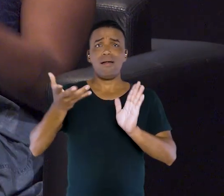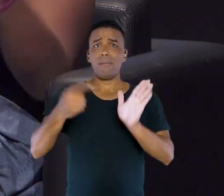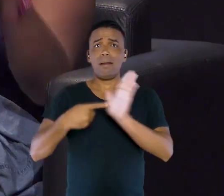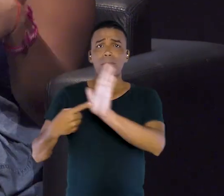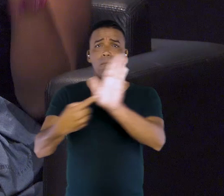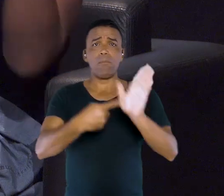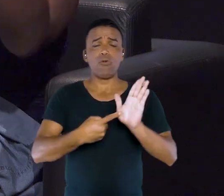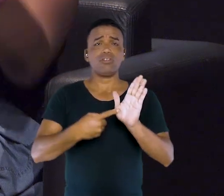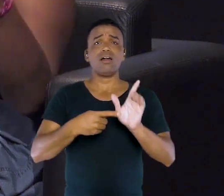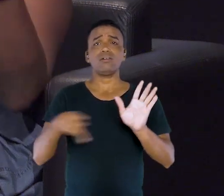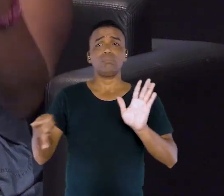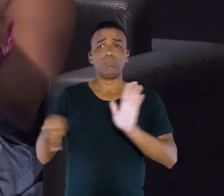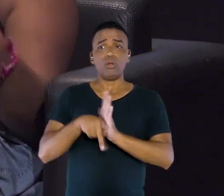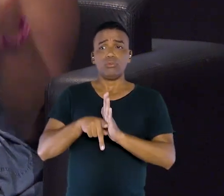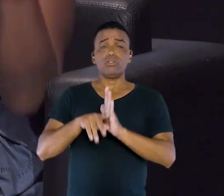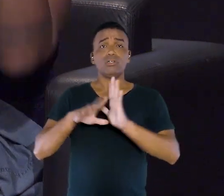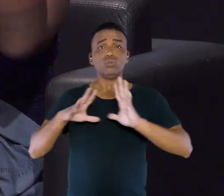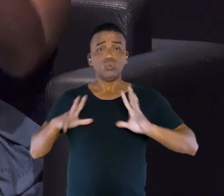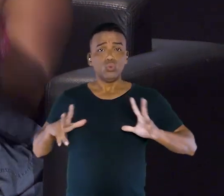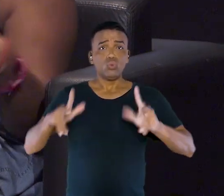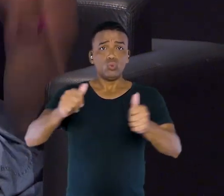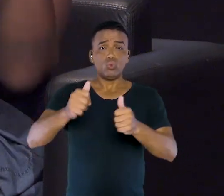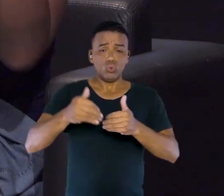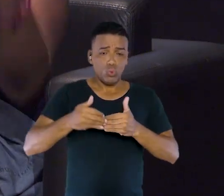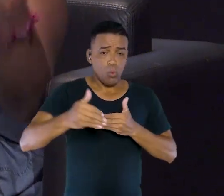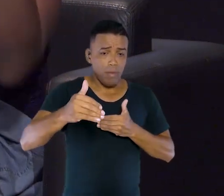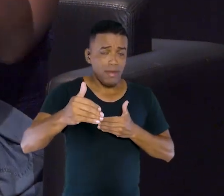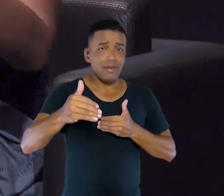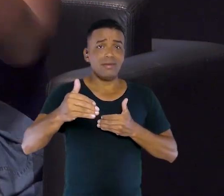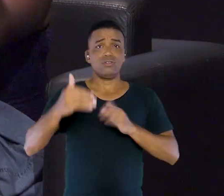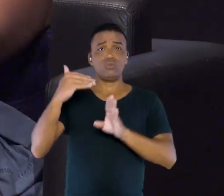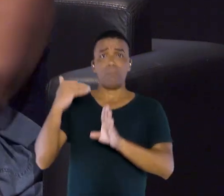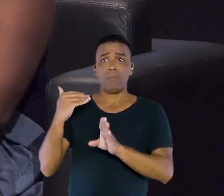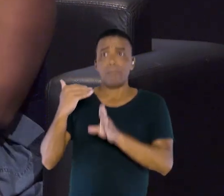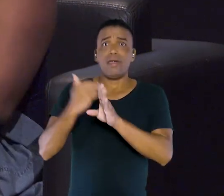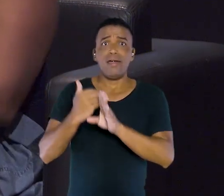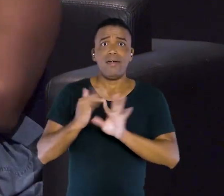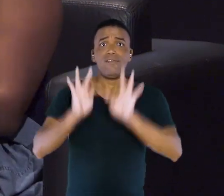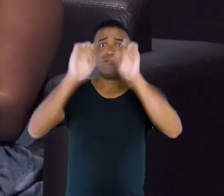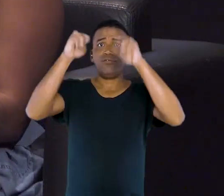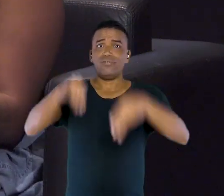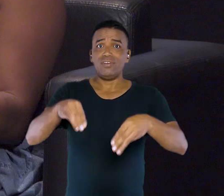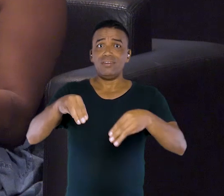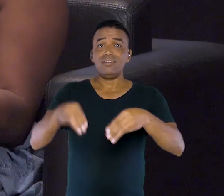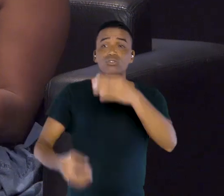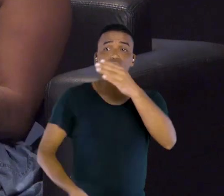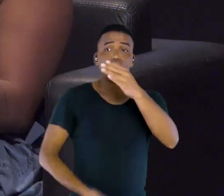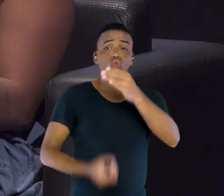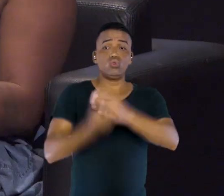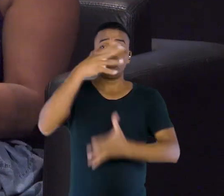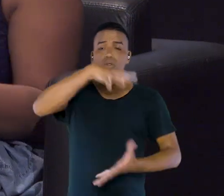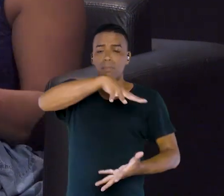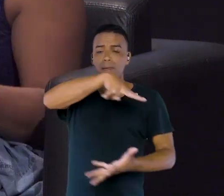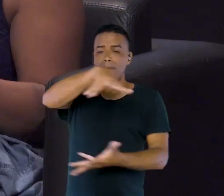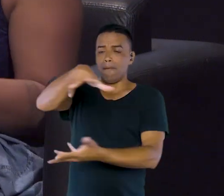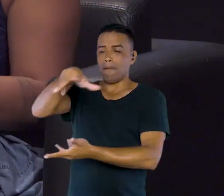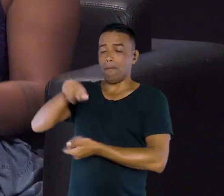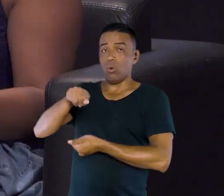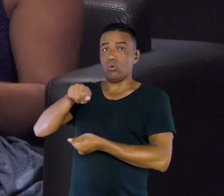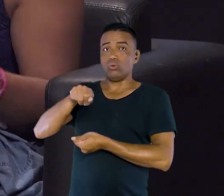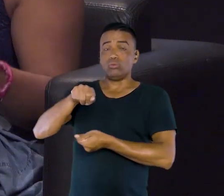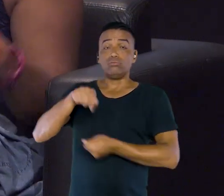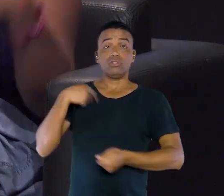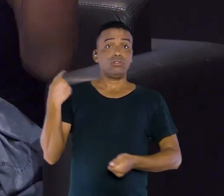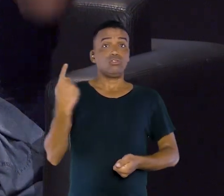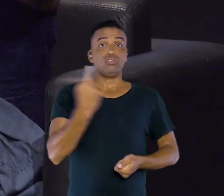para ver que tudo tem um início, meio e fim, né, da construção do mundo. E que a gente não